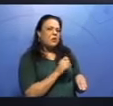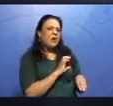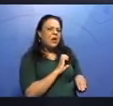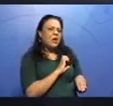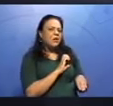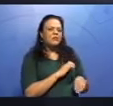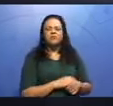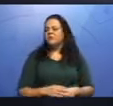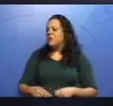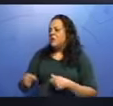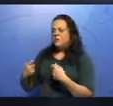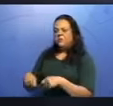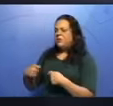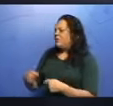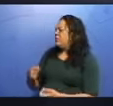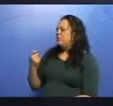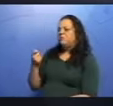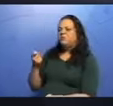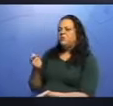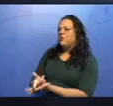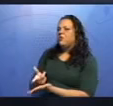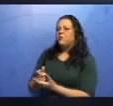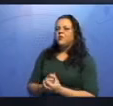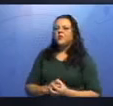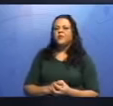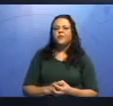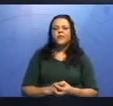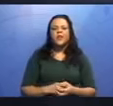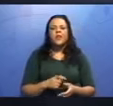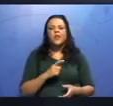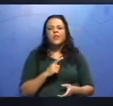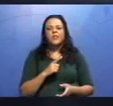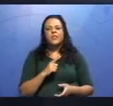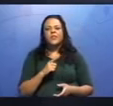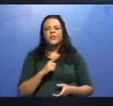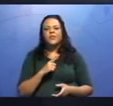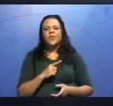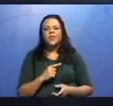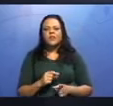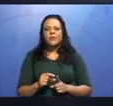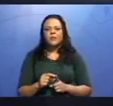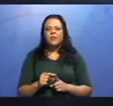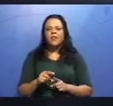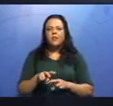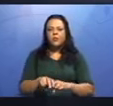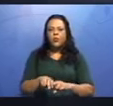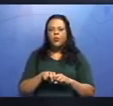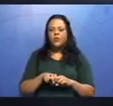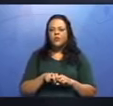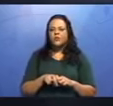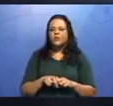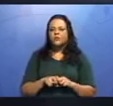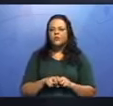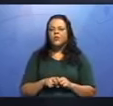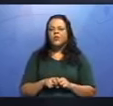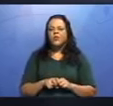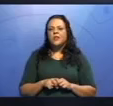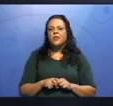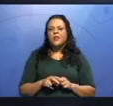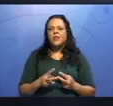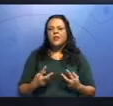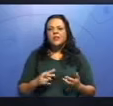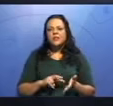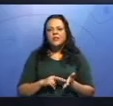resultado. Conclusão, com o mesmo sentido de portanto. Tendo em vista esse fato, ao estudar o assunto desta aula, em